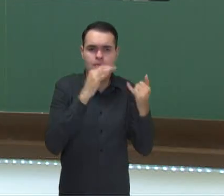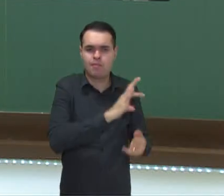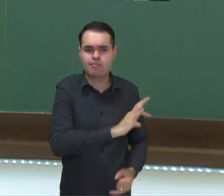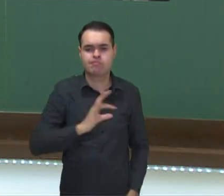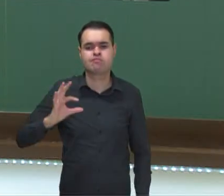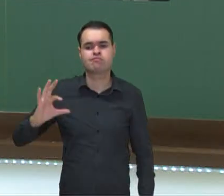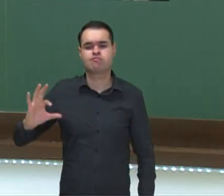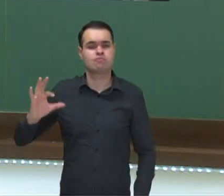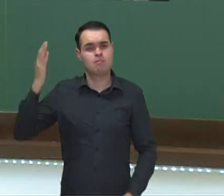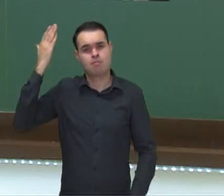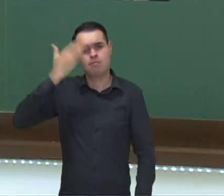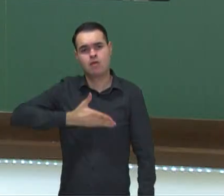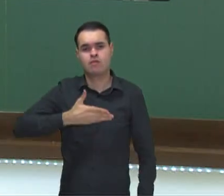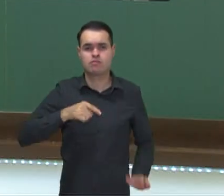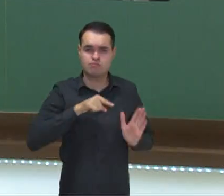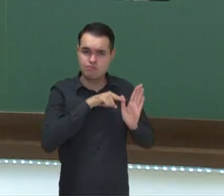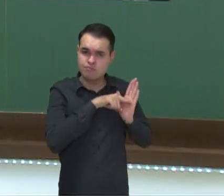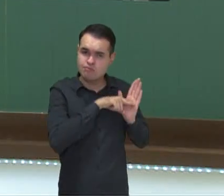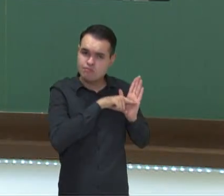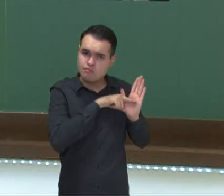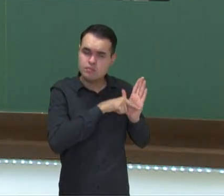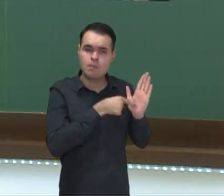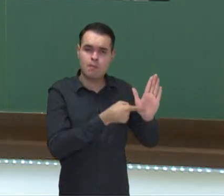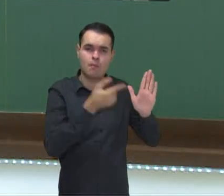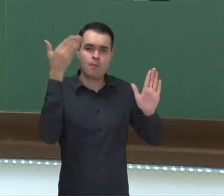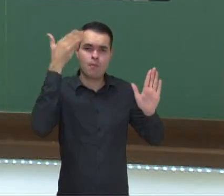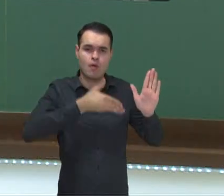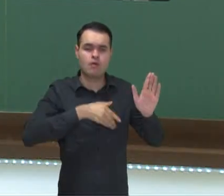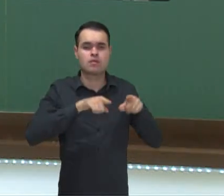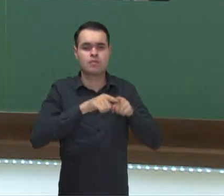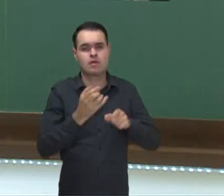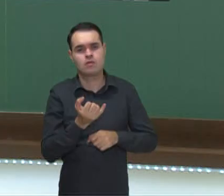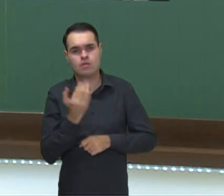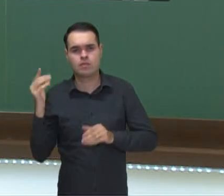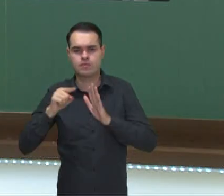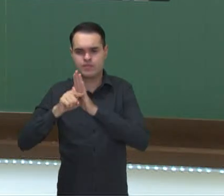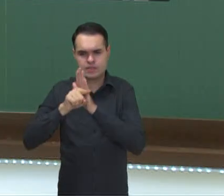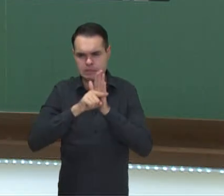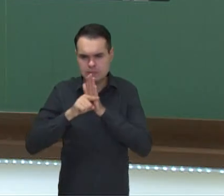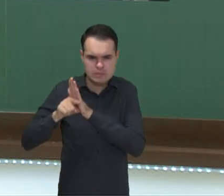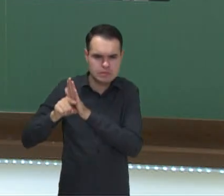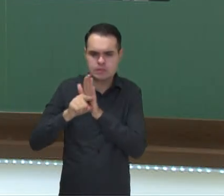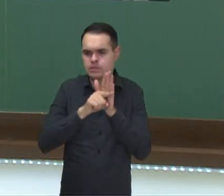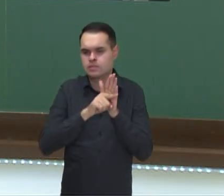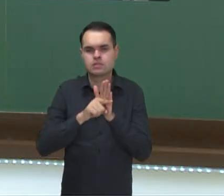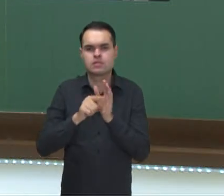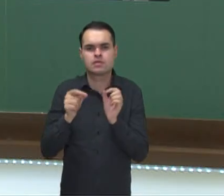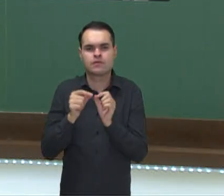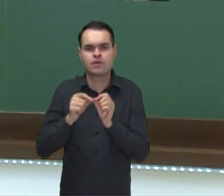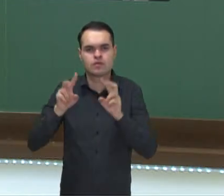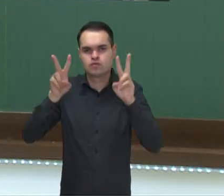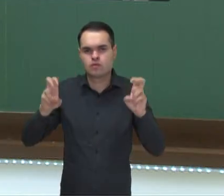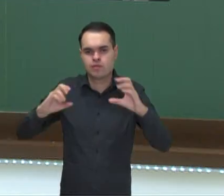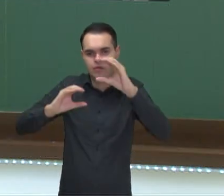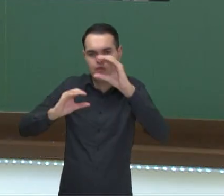ser comprovada pelos cientistas e por algumas pesquisas que foram realizadas com a convecção.